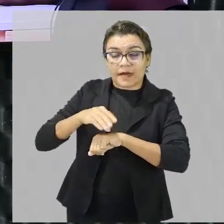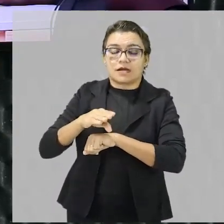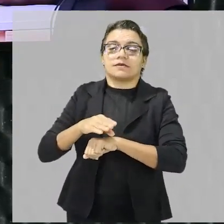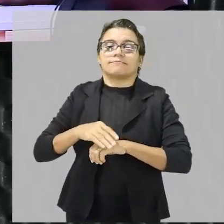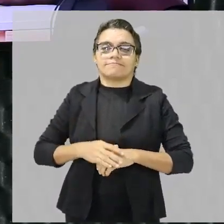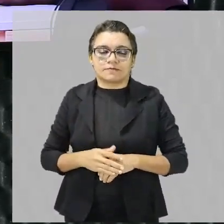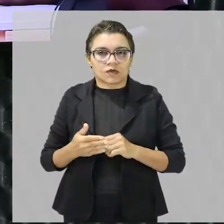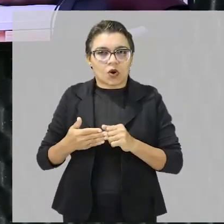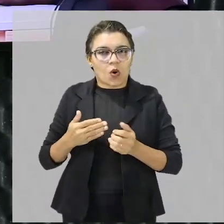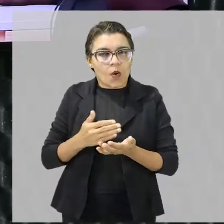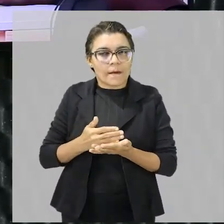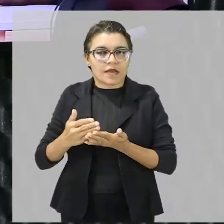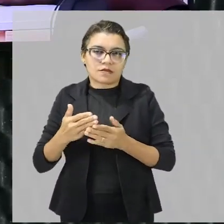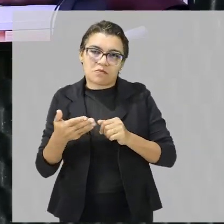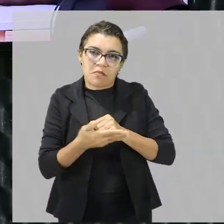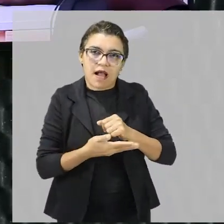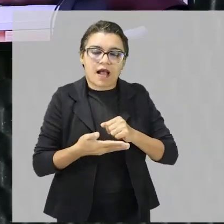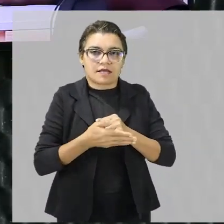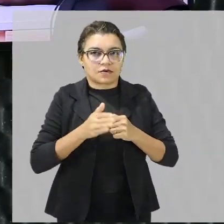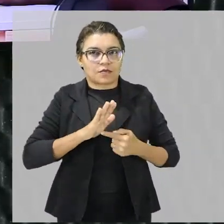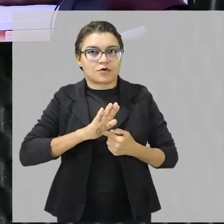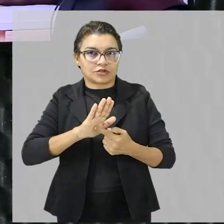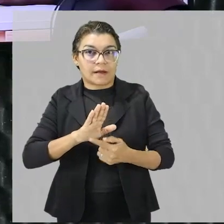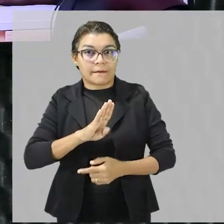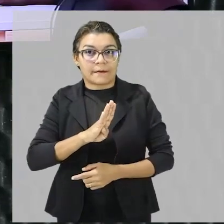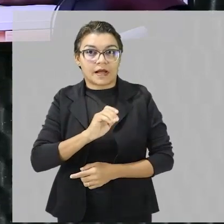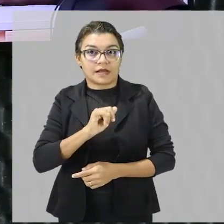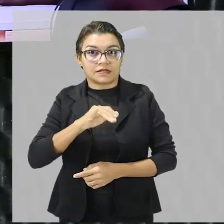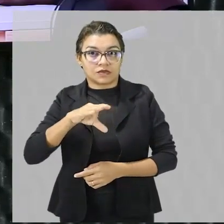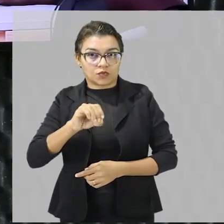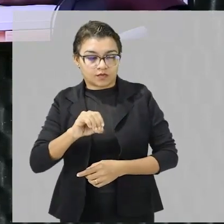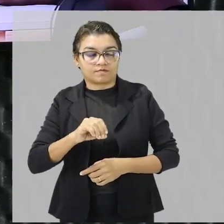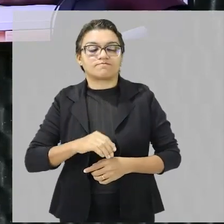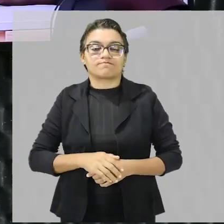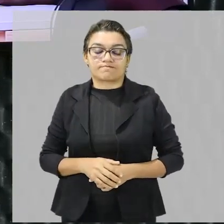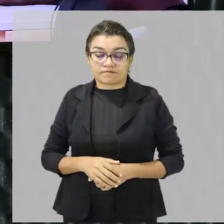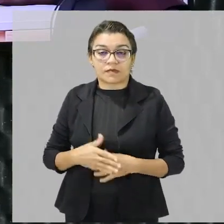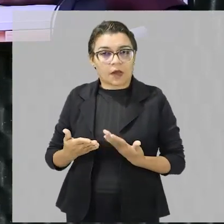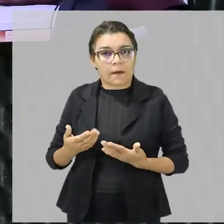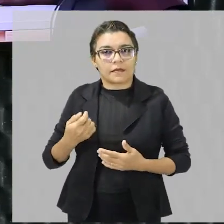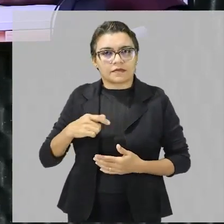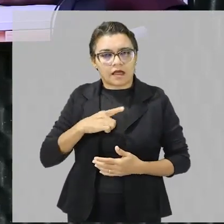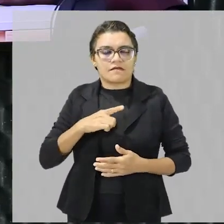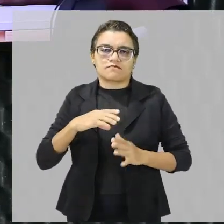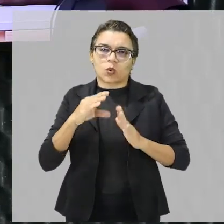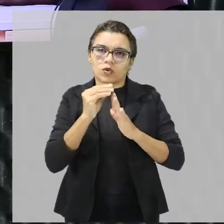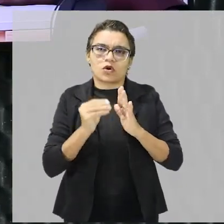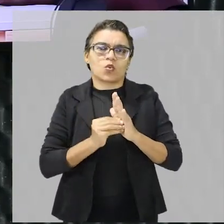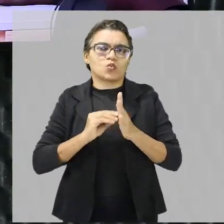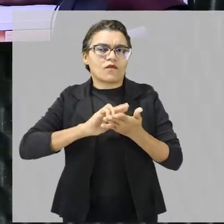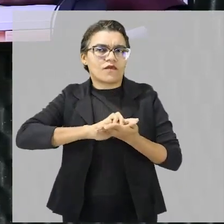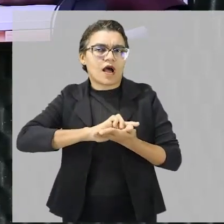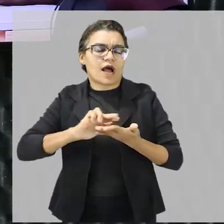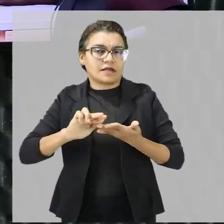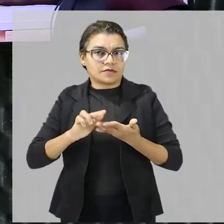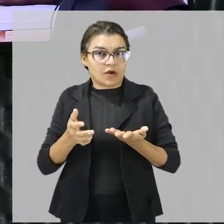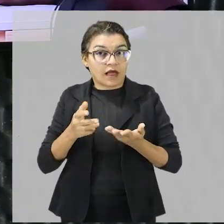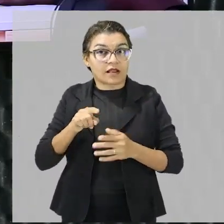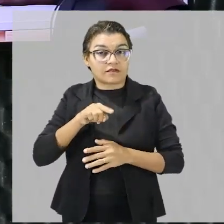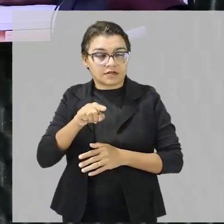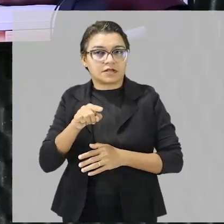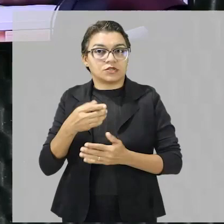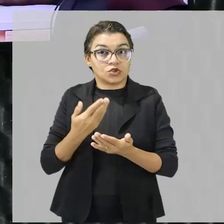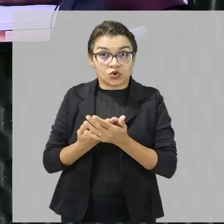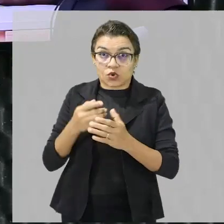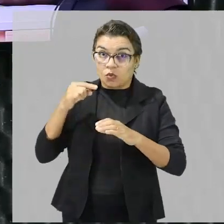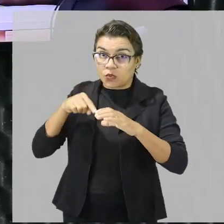introdutórios, básicos, como, né, o nome já está dizendo. Então nós temos aqui vários conteúdos e eu quero que os senhores consigam se apropriar,